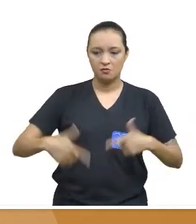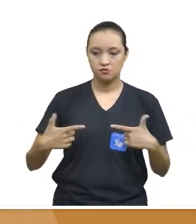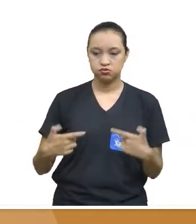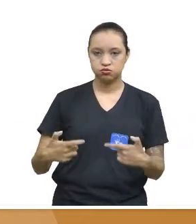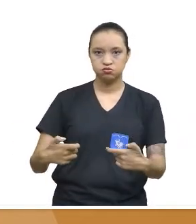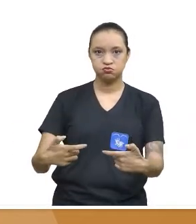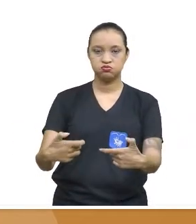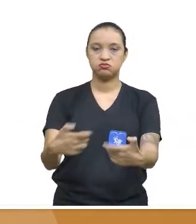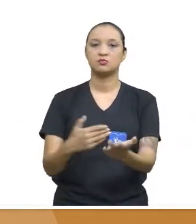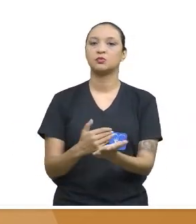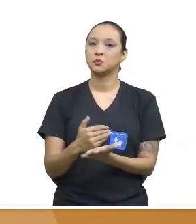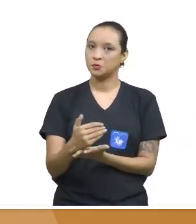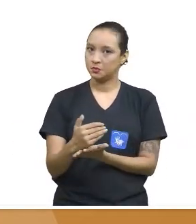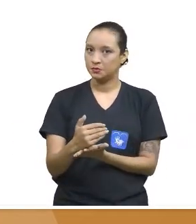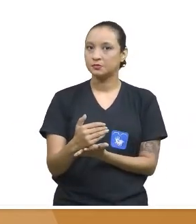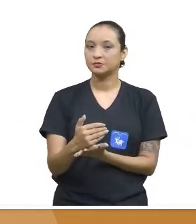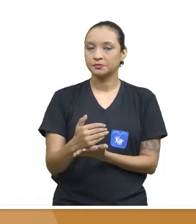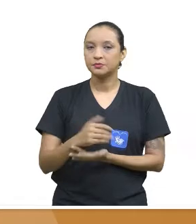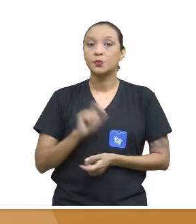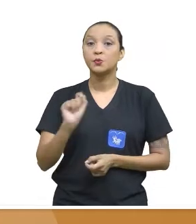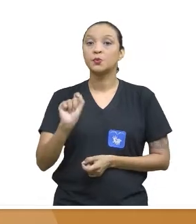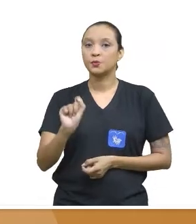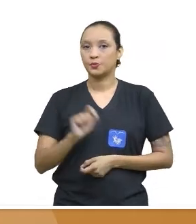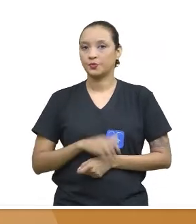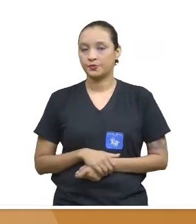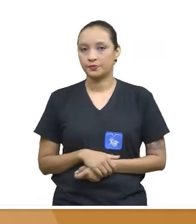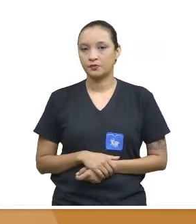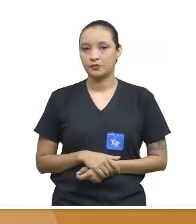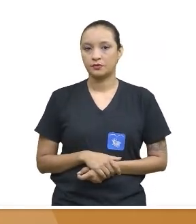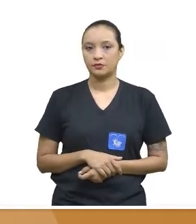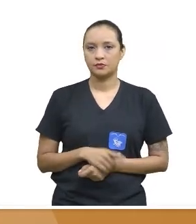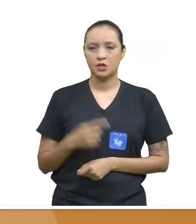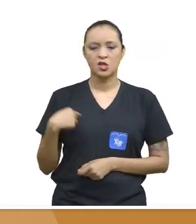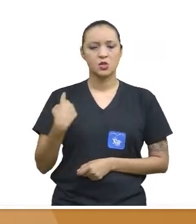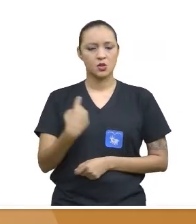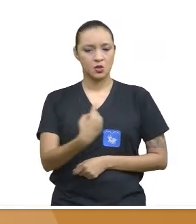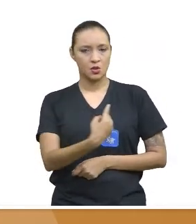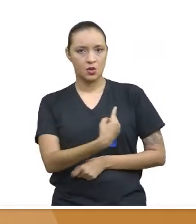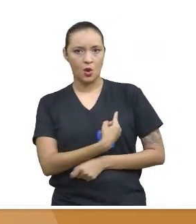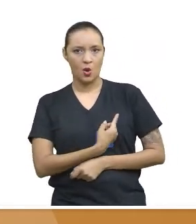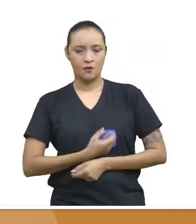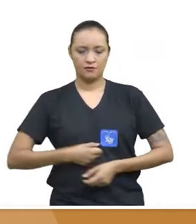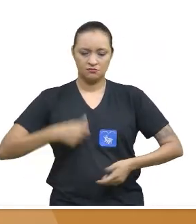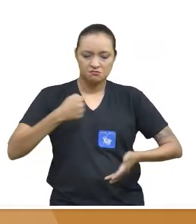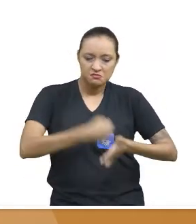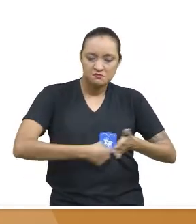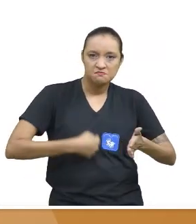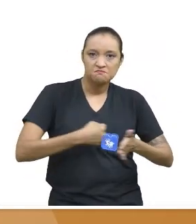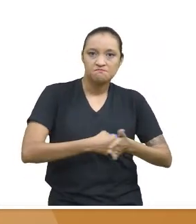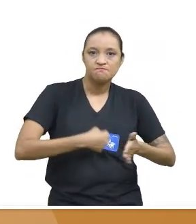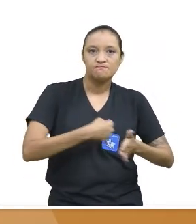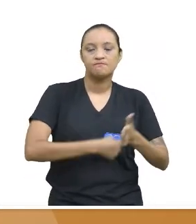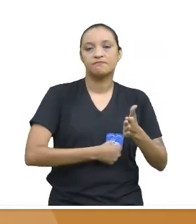movimento, assinando ali o seguinte: nós vamos lutar, se preciso for, até a morte